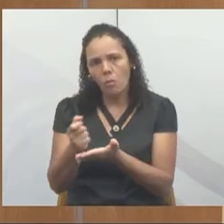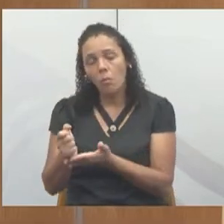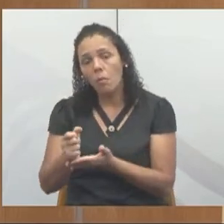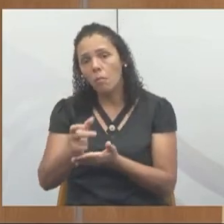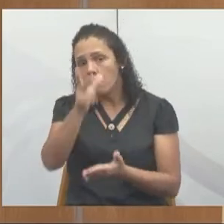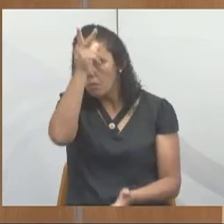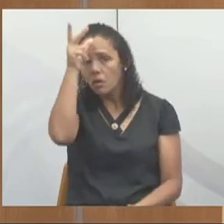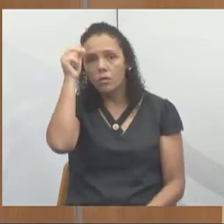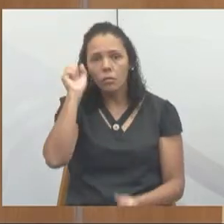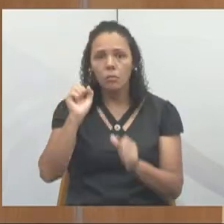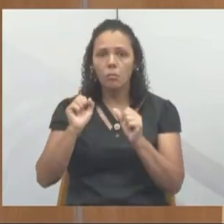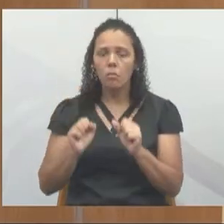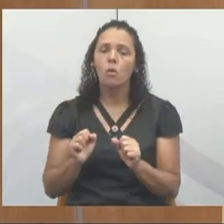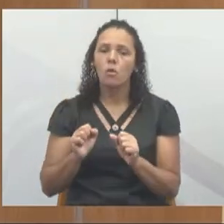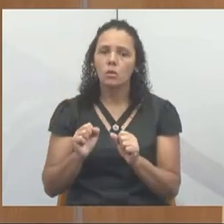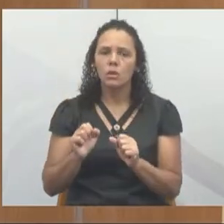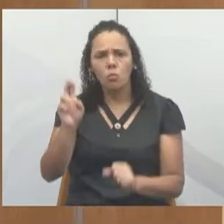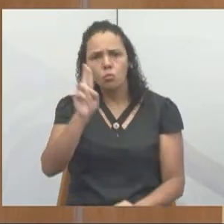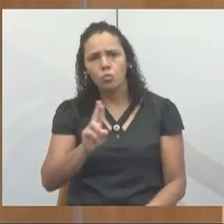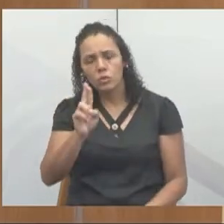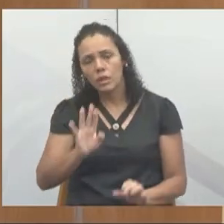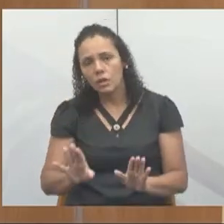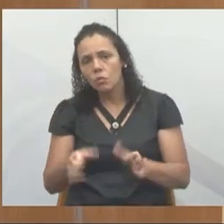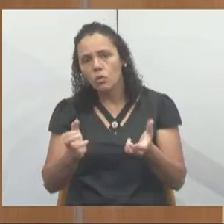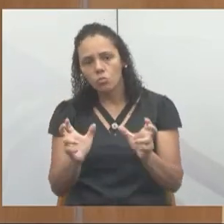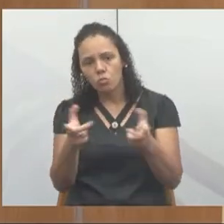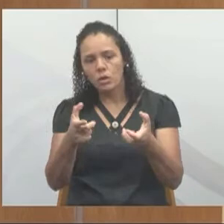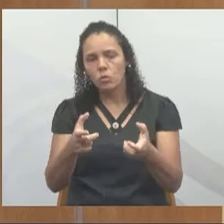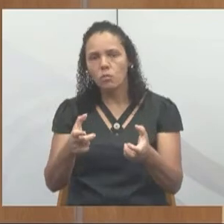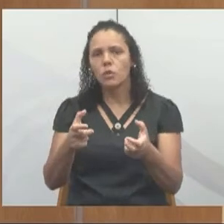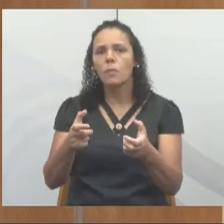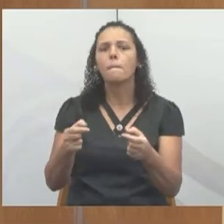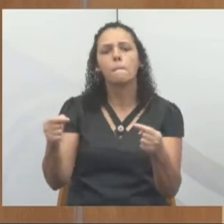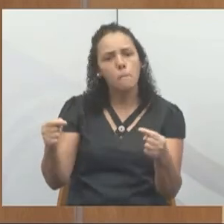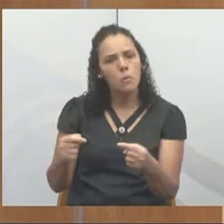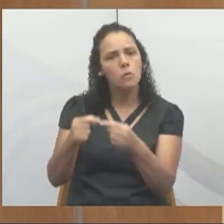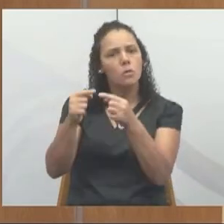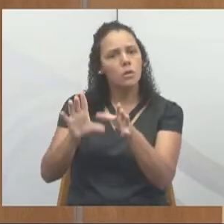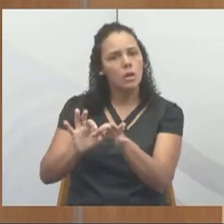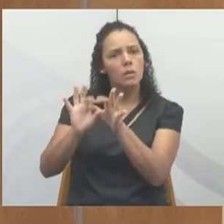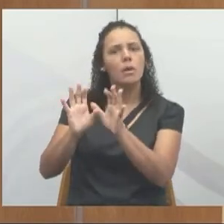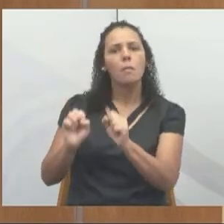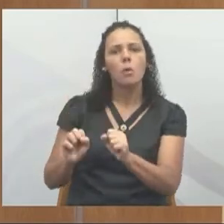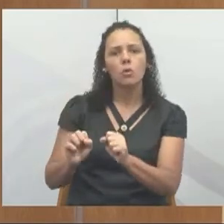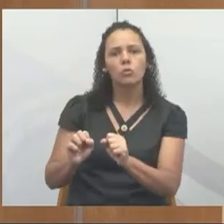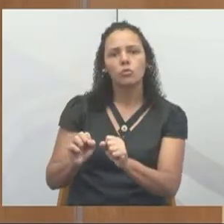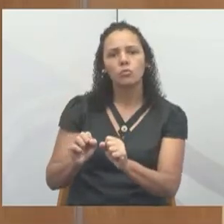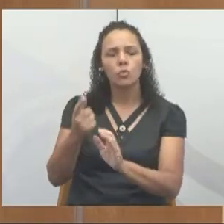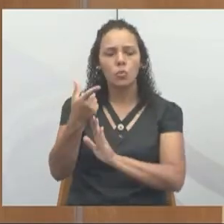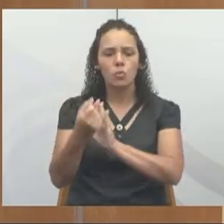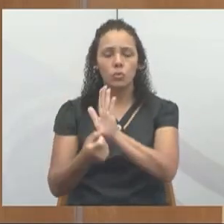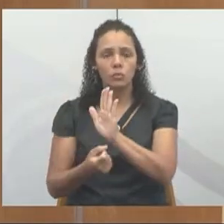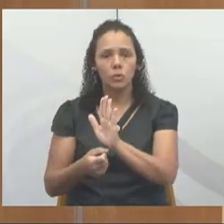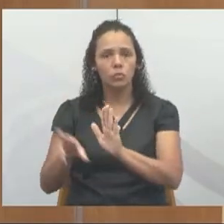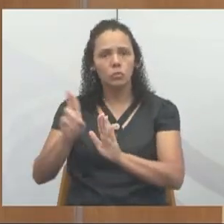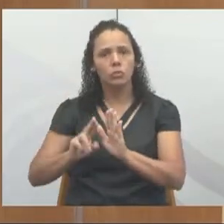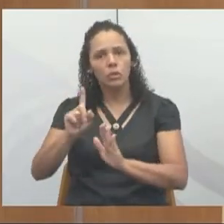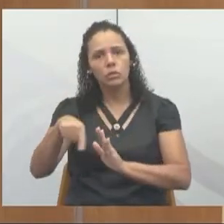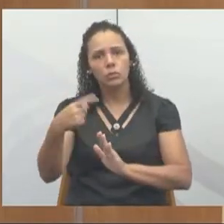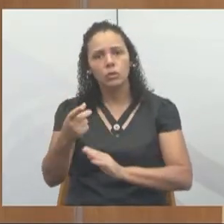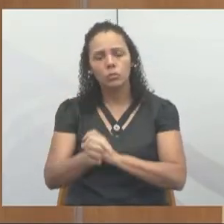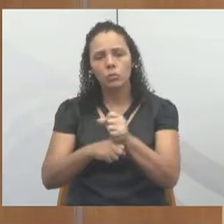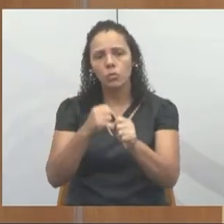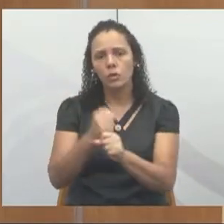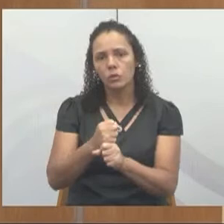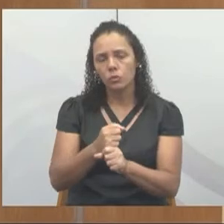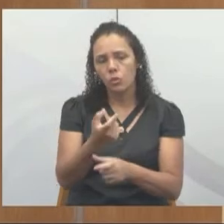a partir da autorização da Câmara, o orçamento para o próximo ano. E esse orçamento a gente faz da seguinte forma: primeiro, a